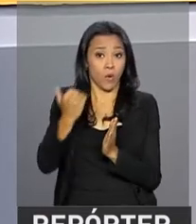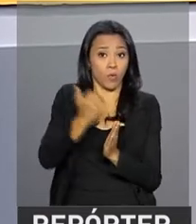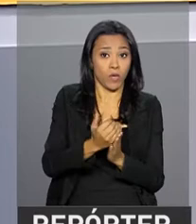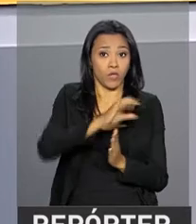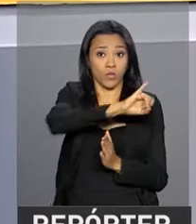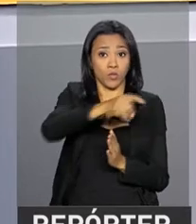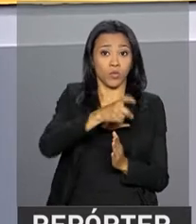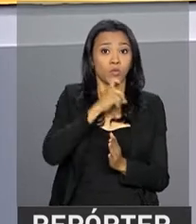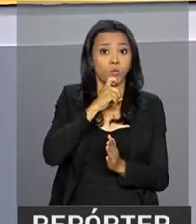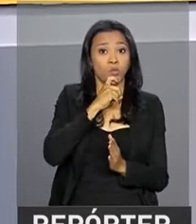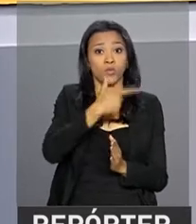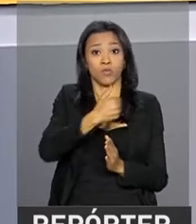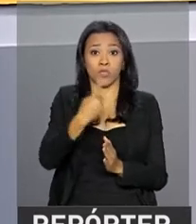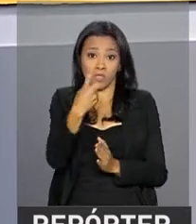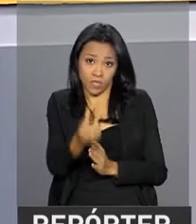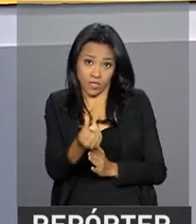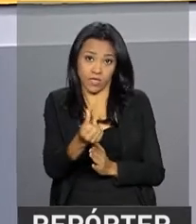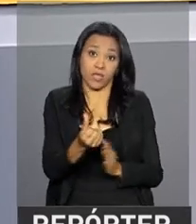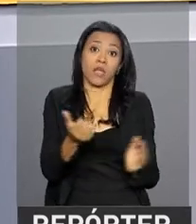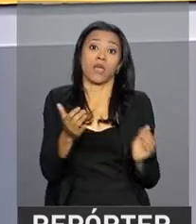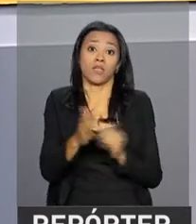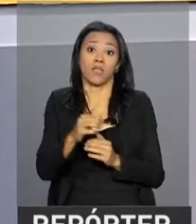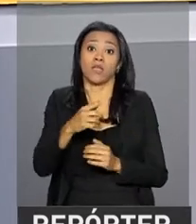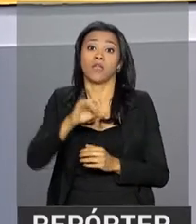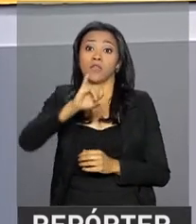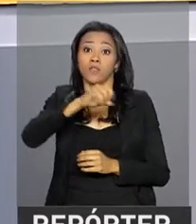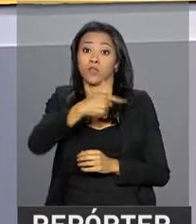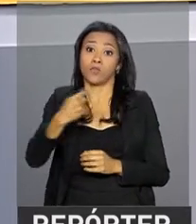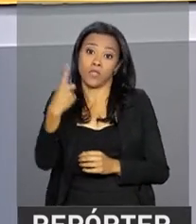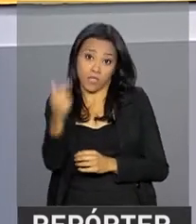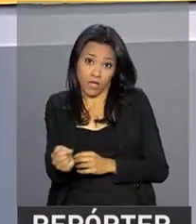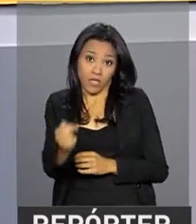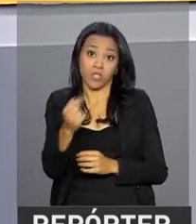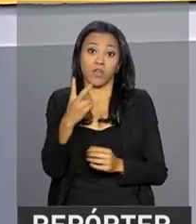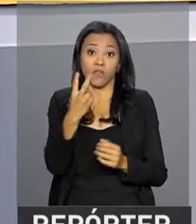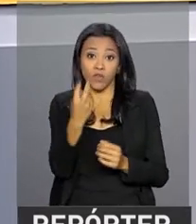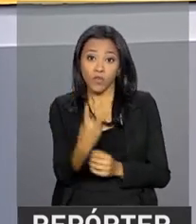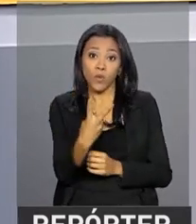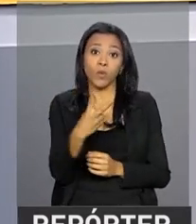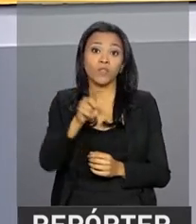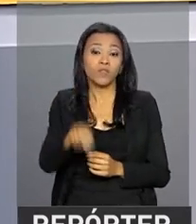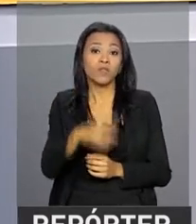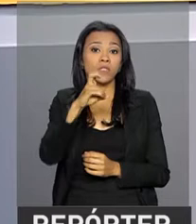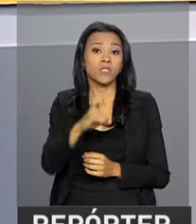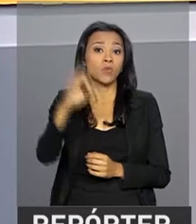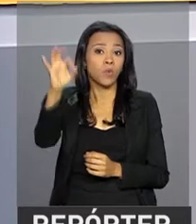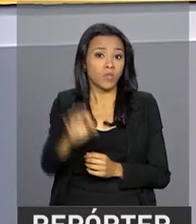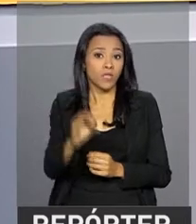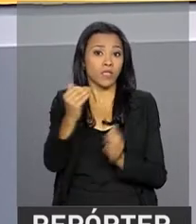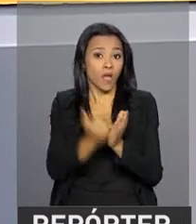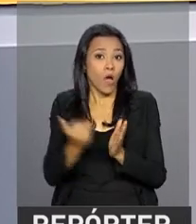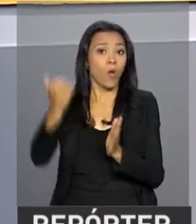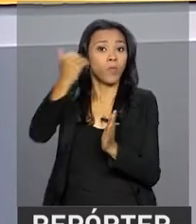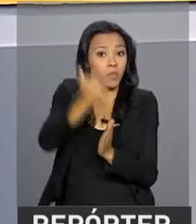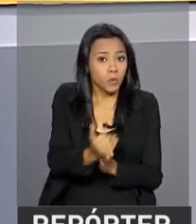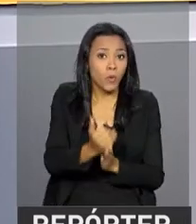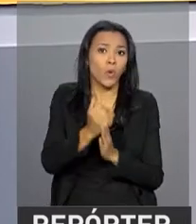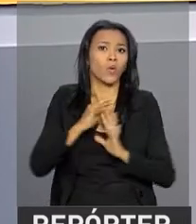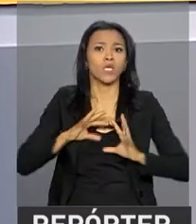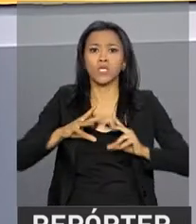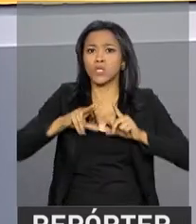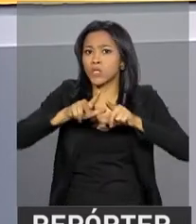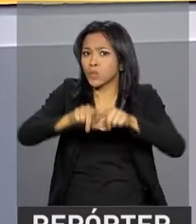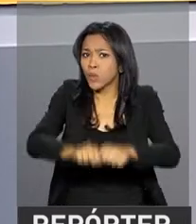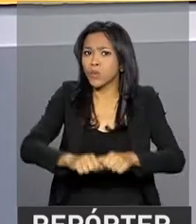2016 e julho de 2017 foi de 2,5%. A atividade industrial registrou alta em todas